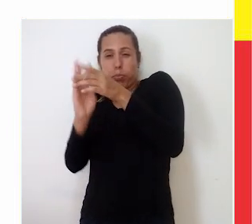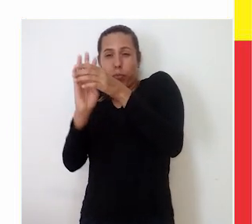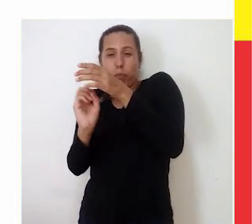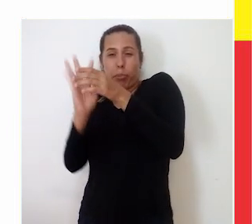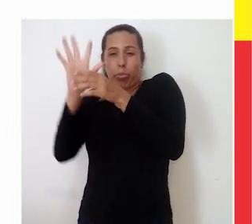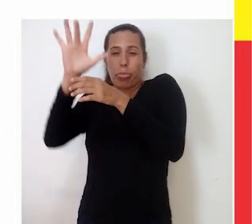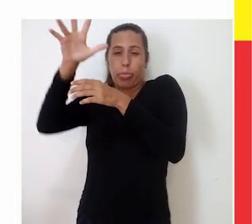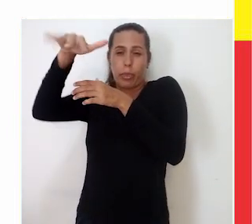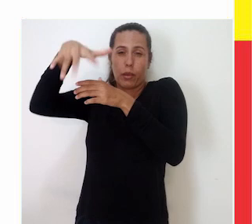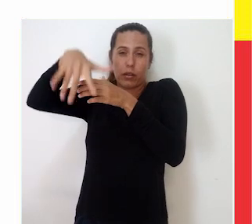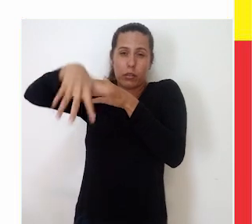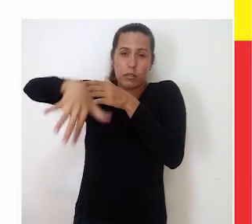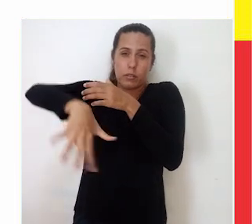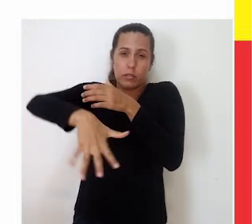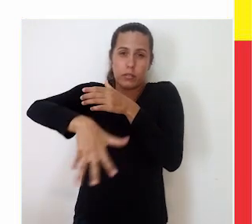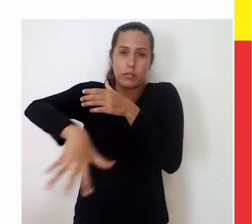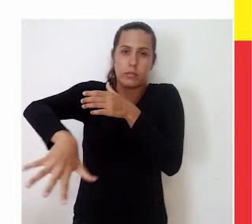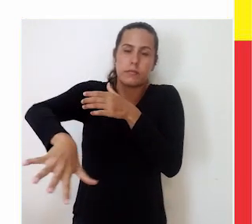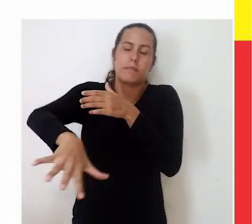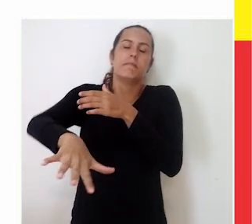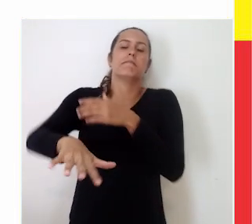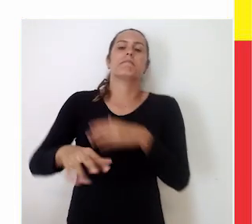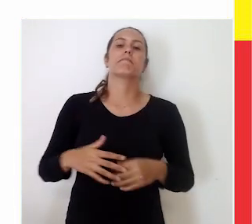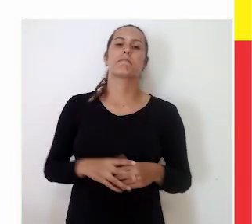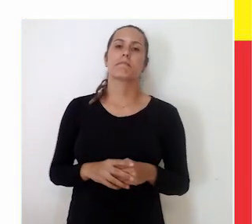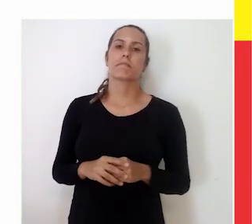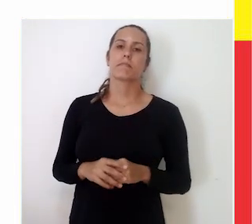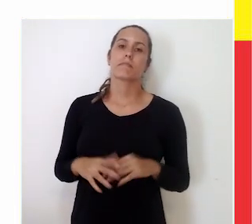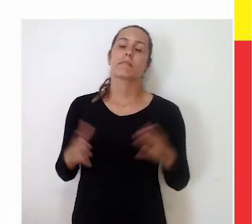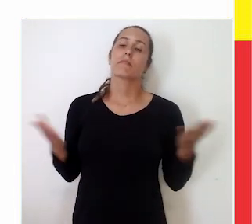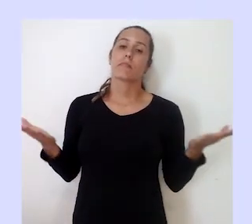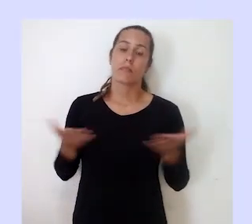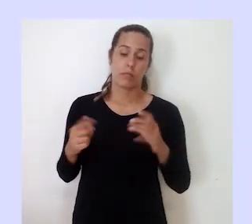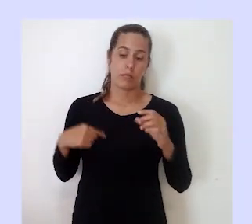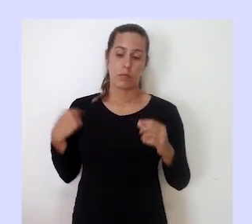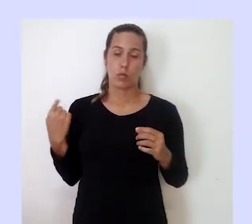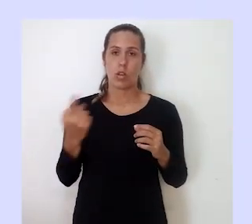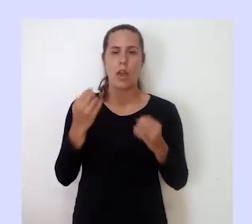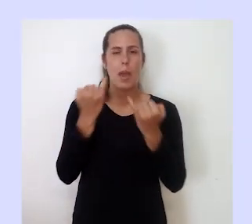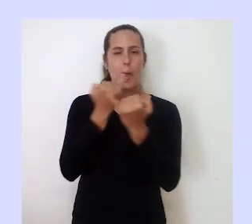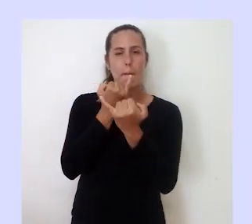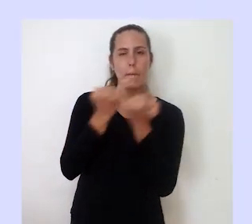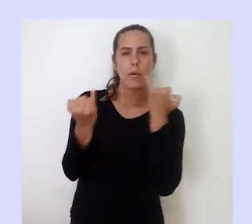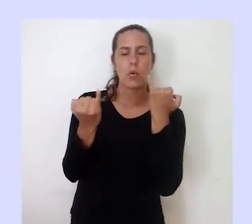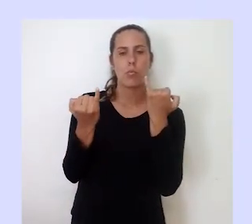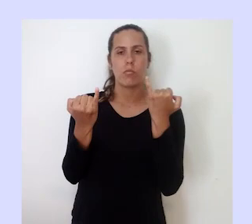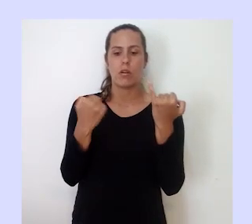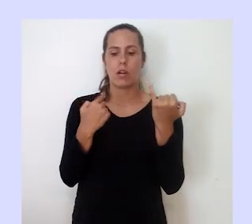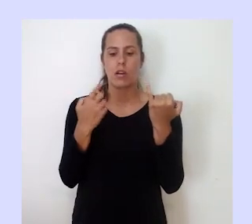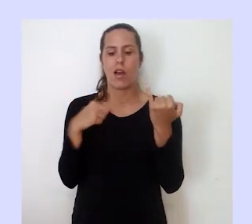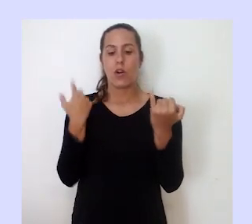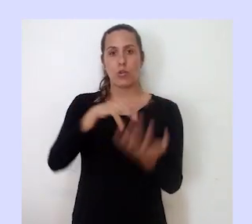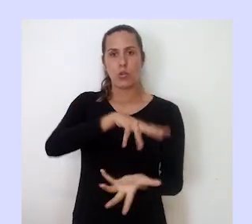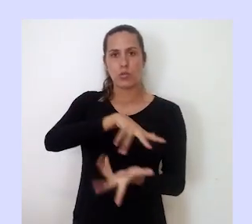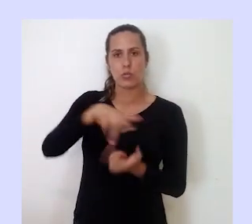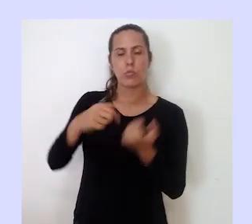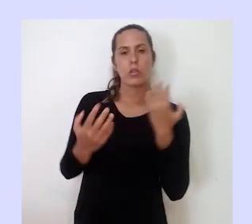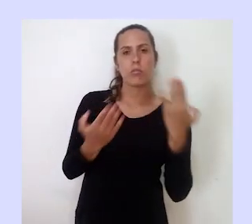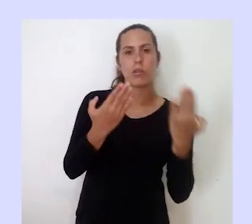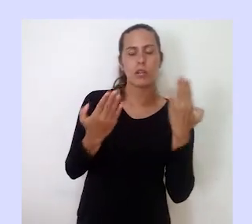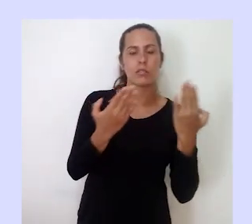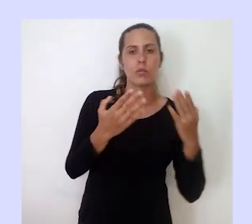superfície e é derramado através dos vulcões. Eu comparo o nosso planeta com a panela de pressão, tá